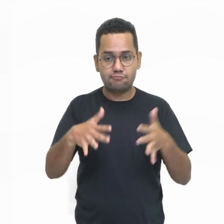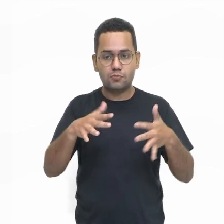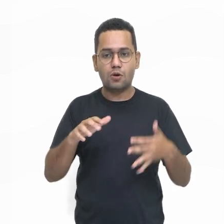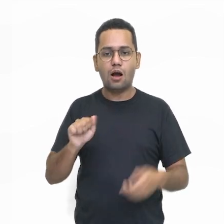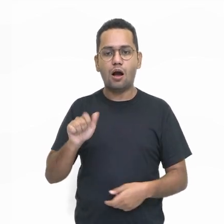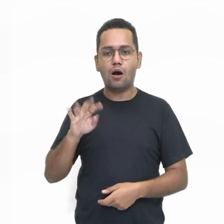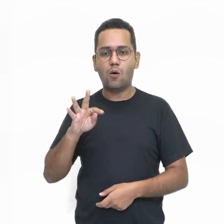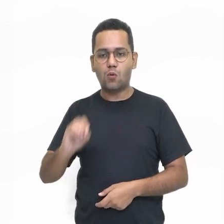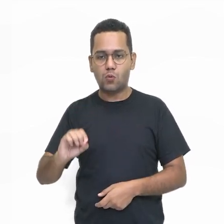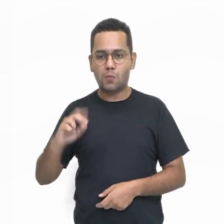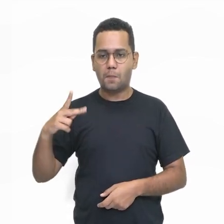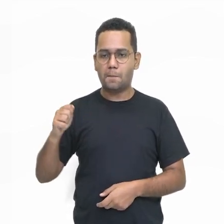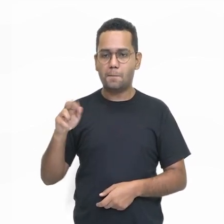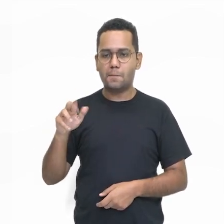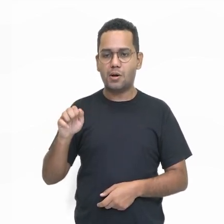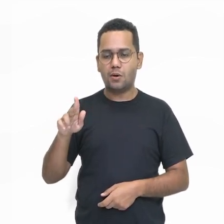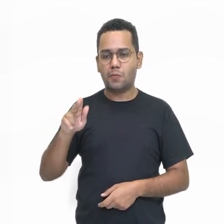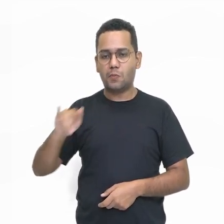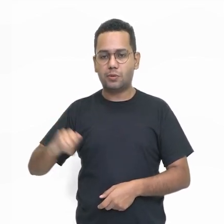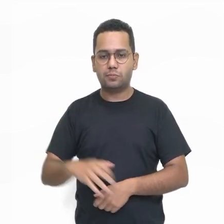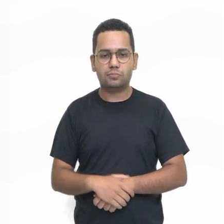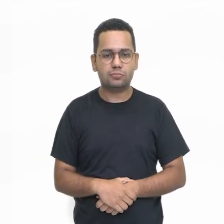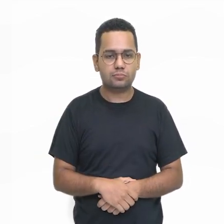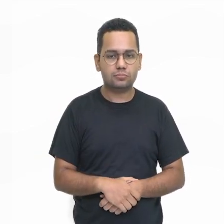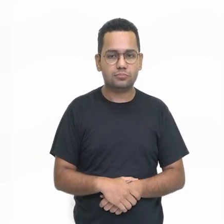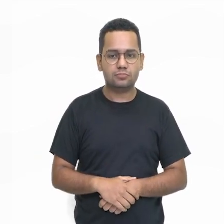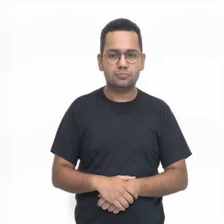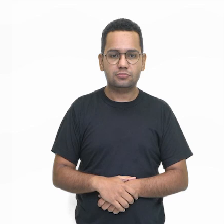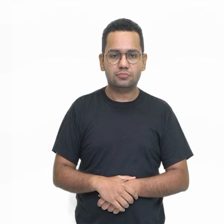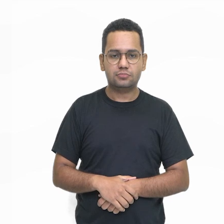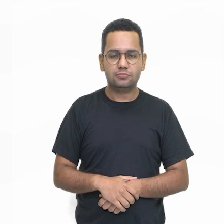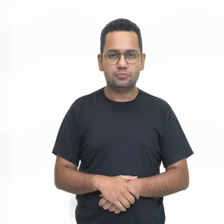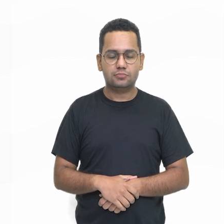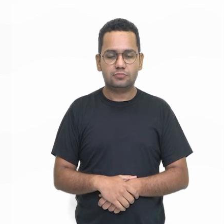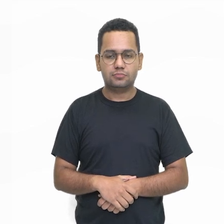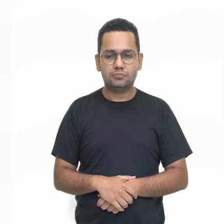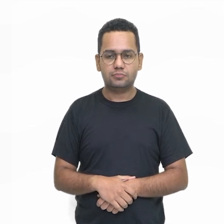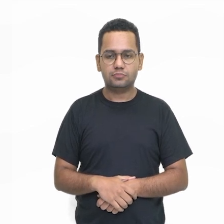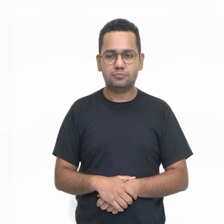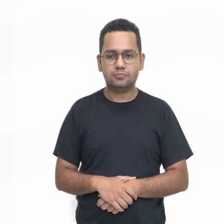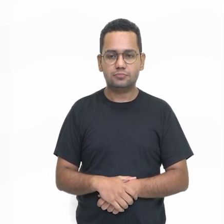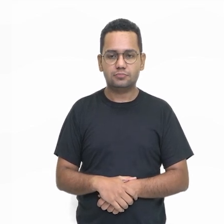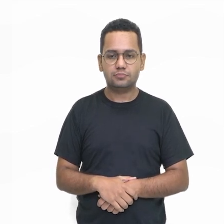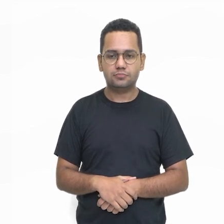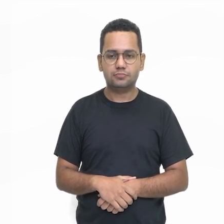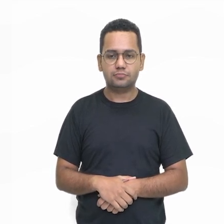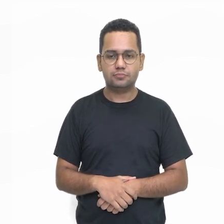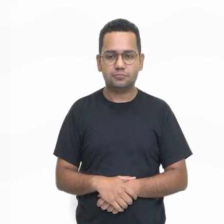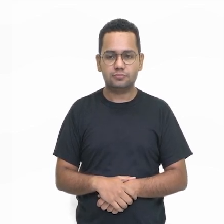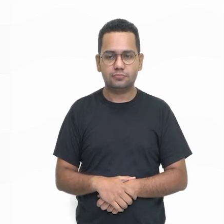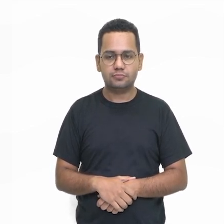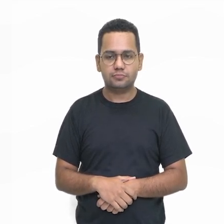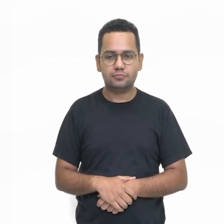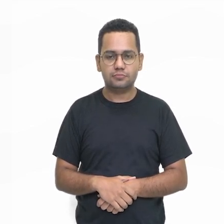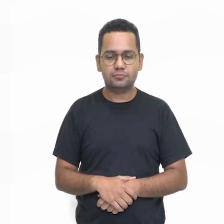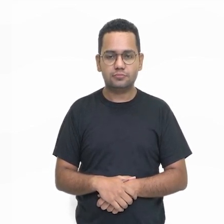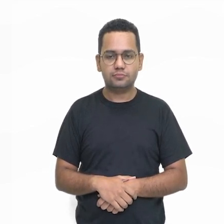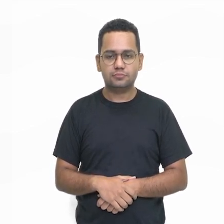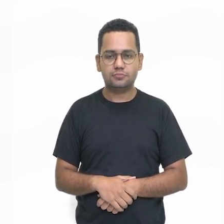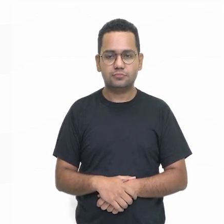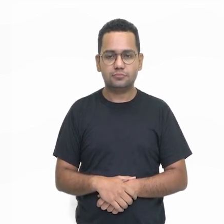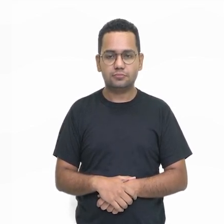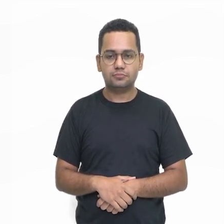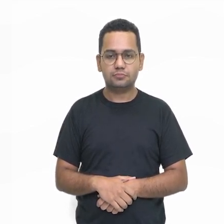hidrográfica do Alto Paraguai, né, que é o território vizinho aí, país vizinho, e abrange, isso aí